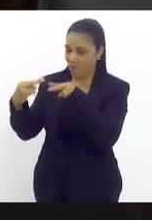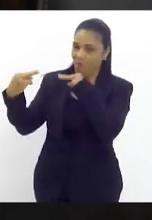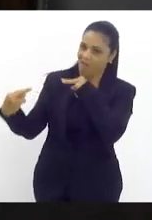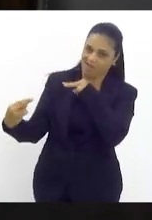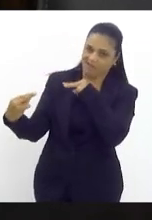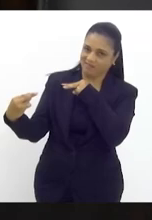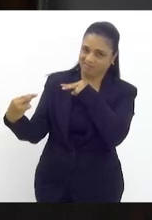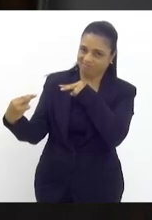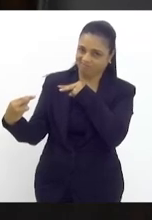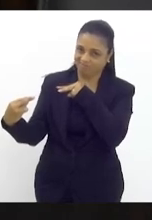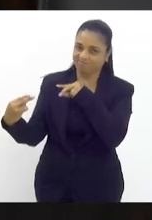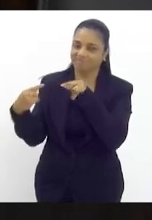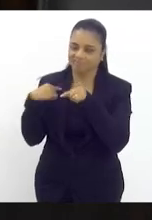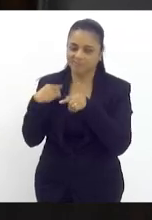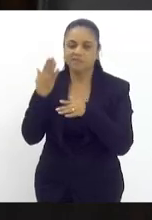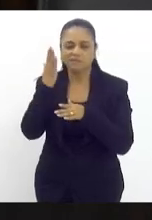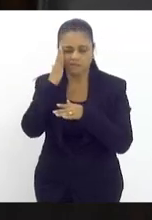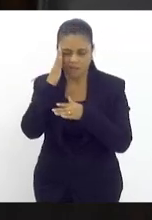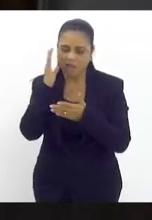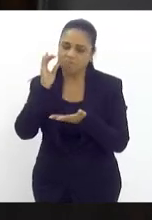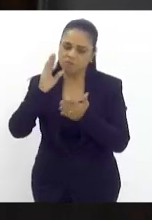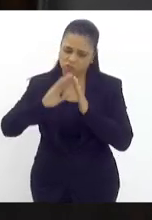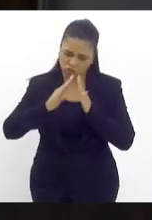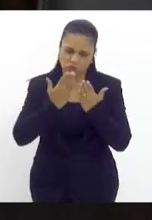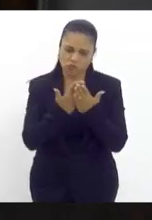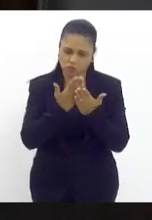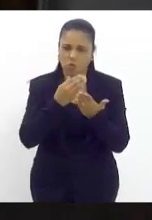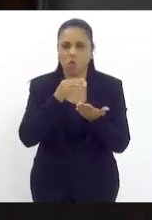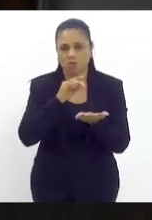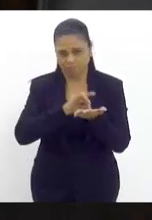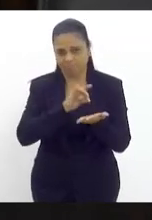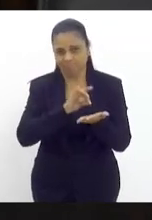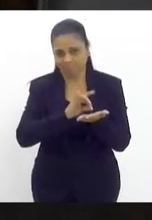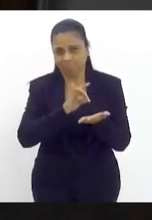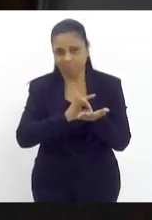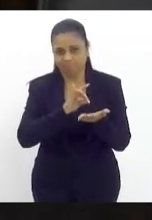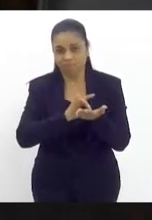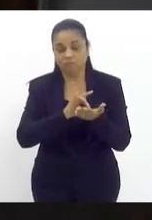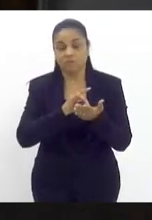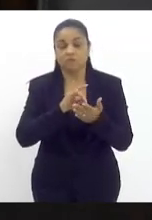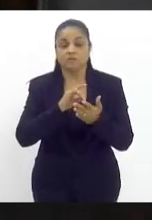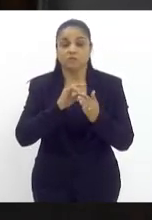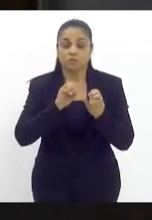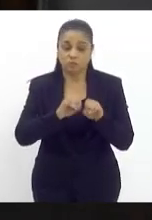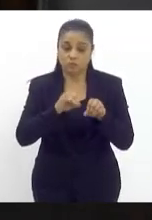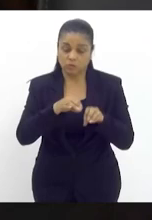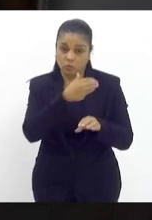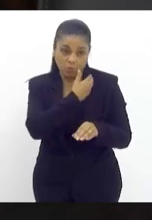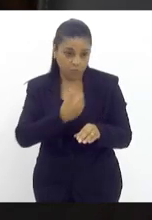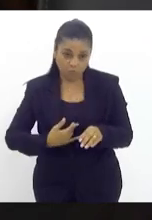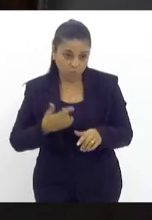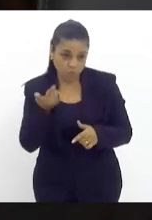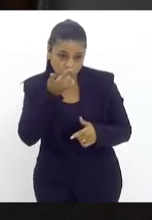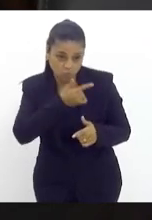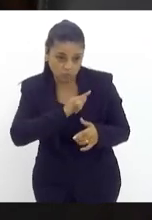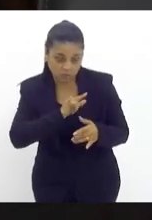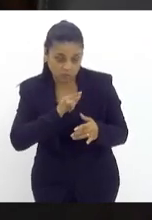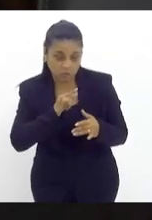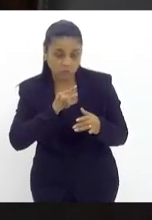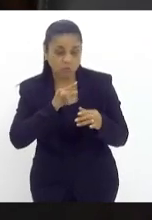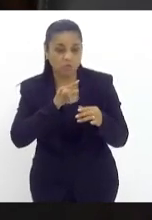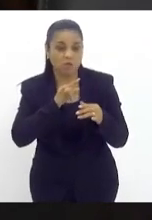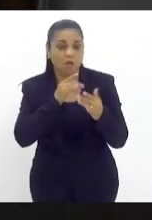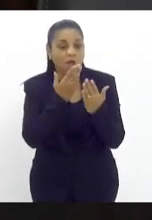da realidade de muitas escolas, né, principalmente o ensino público, que não teve acesso,